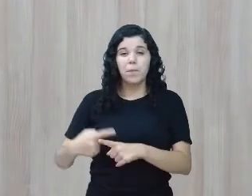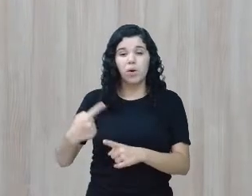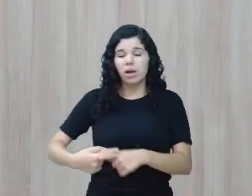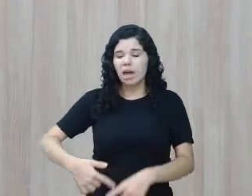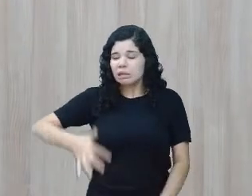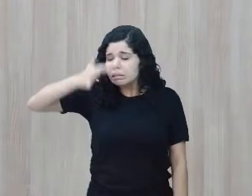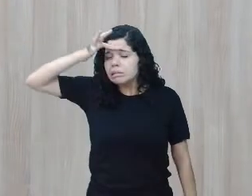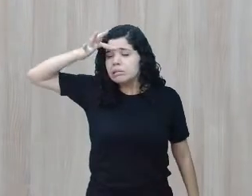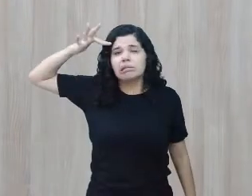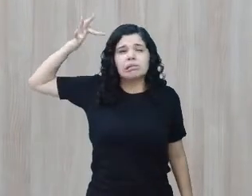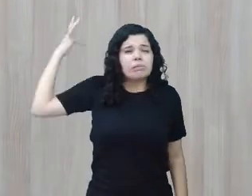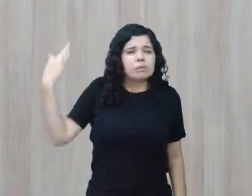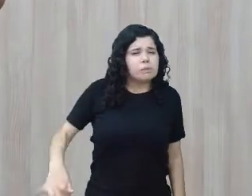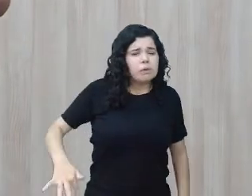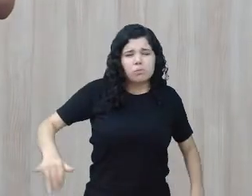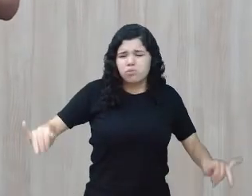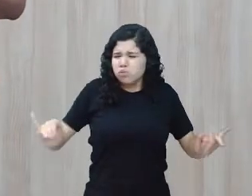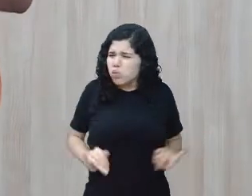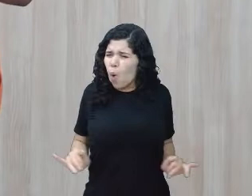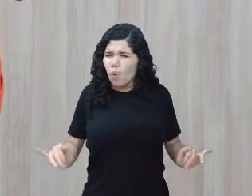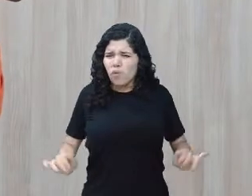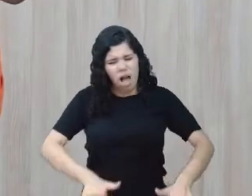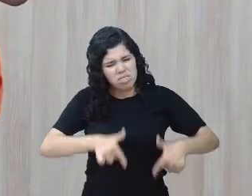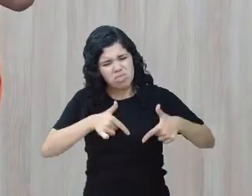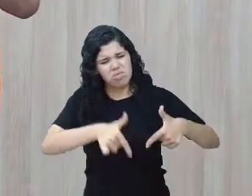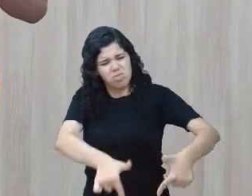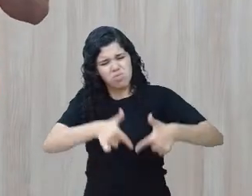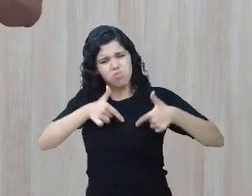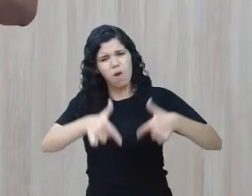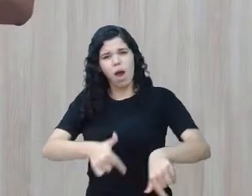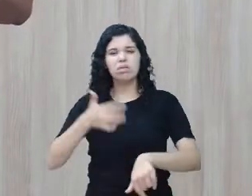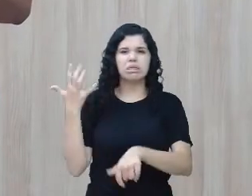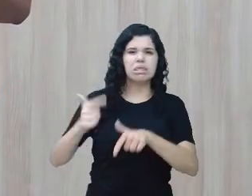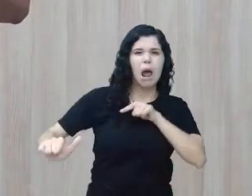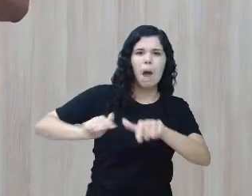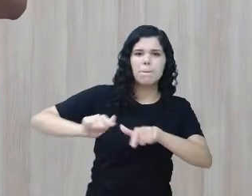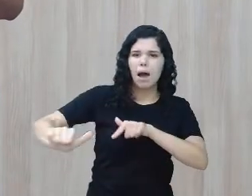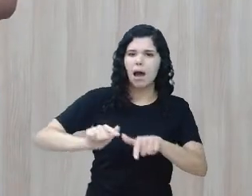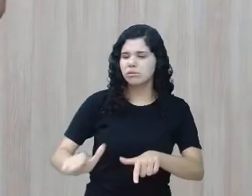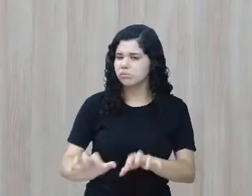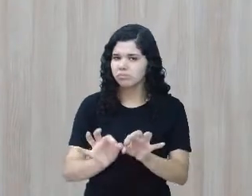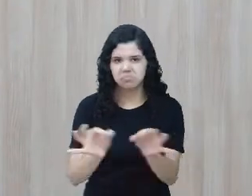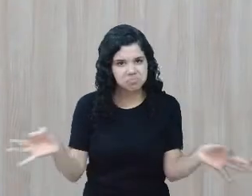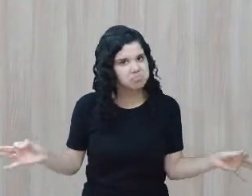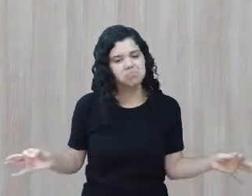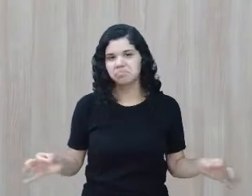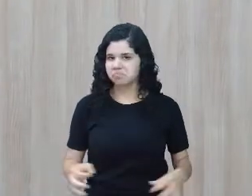intenso, a dificuldade era grande. A luta, ó, não foi fácil.